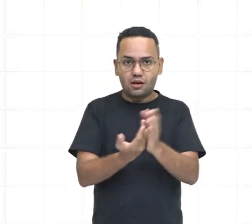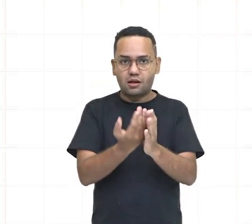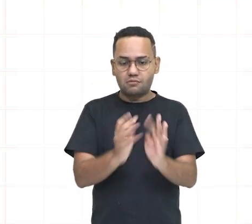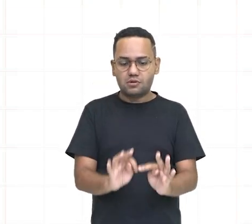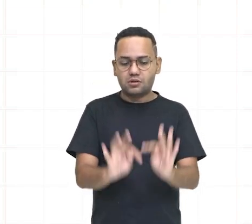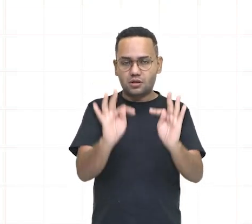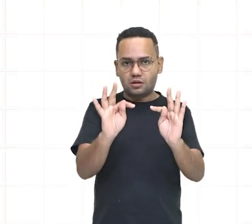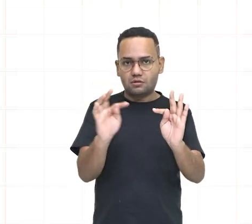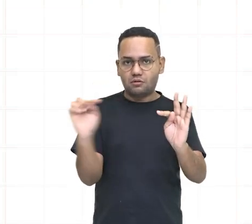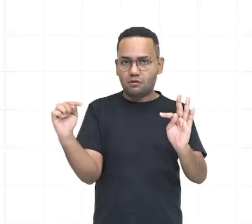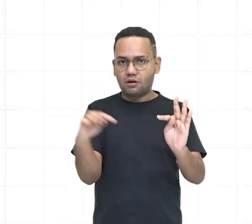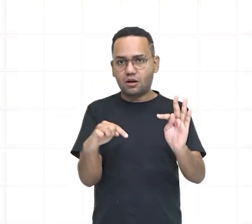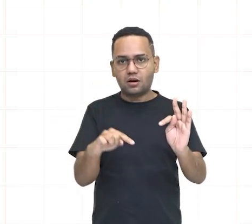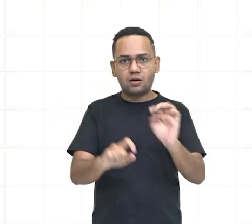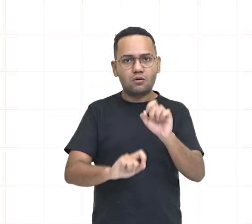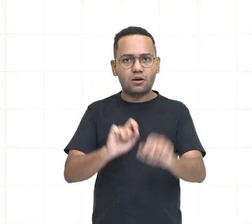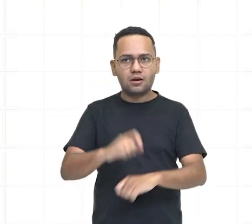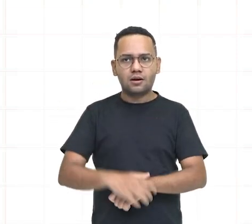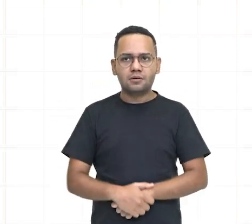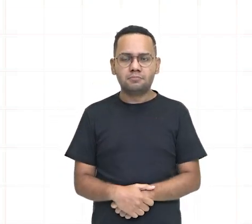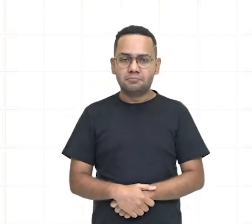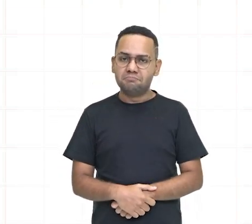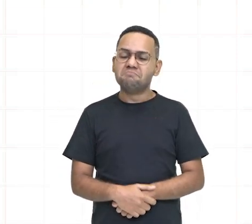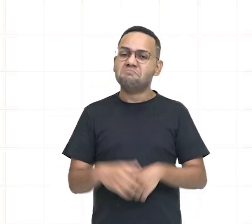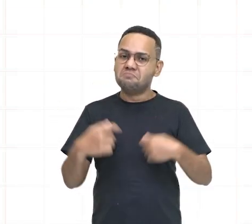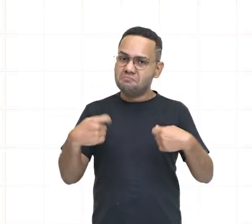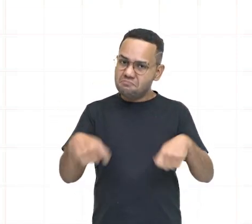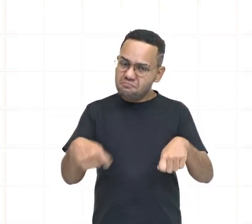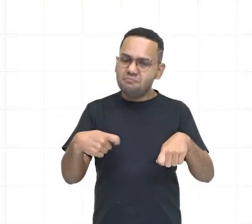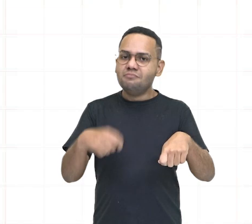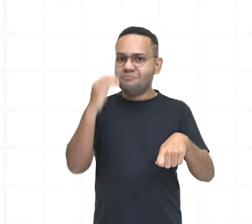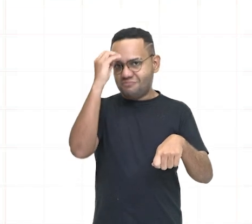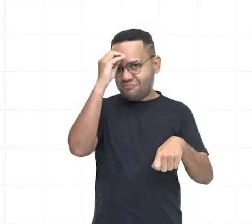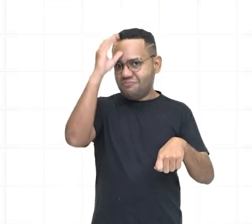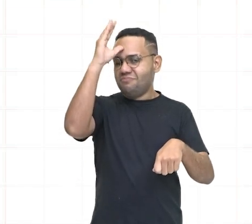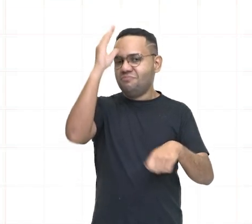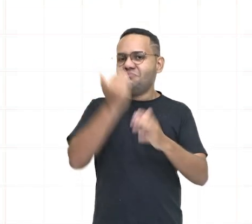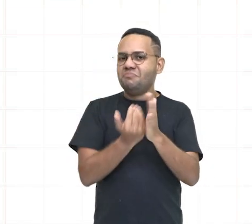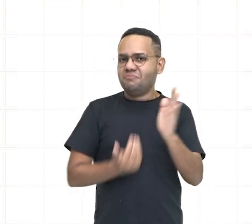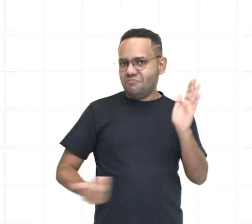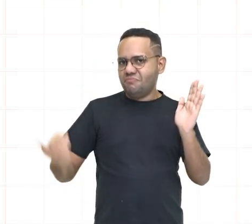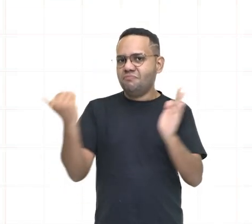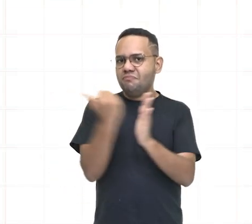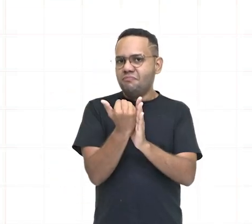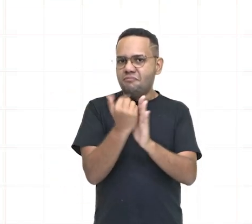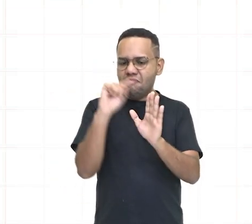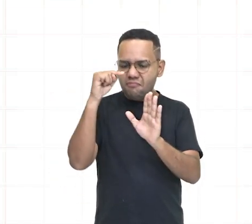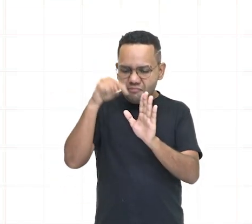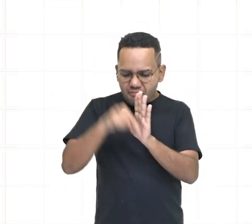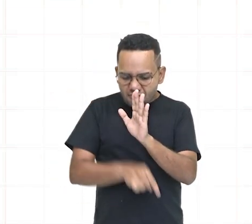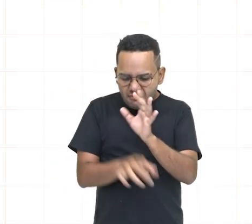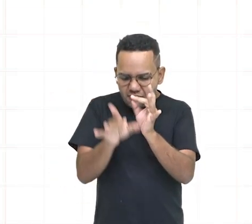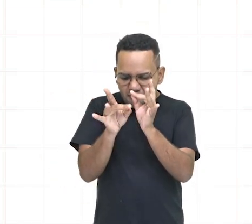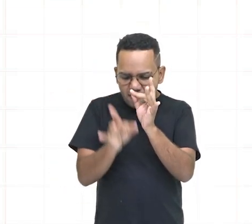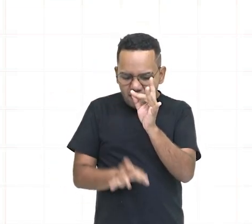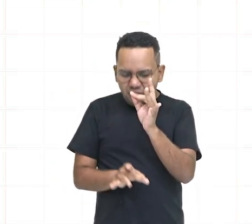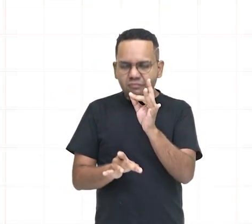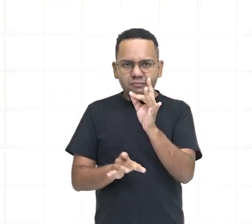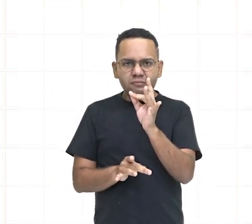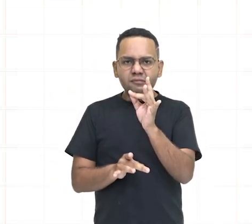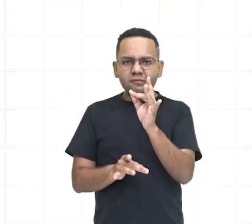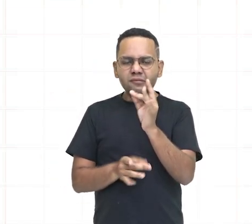tecnologias, eles realmente precisam ter um conhecimento bem mais avançado e aprofundado do que nós,